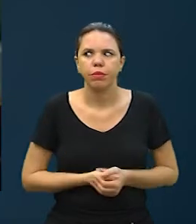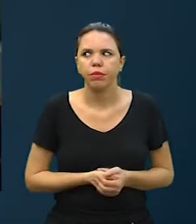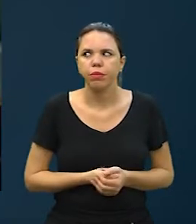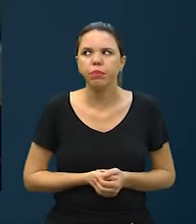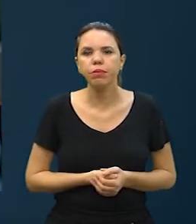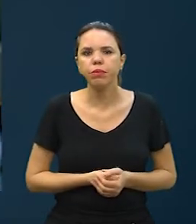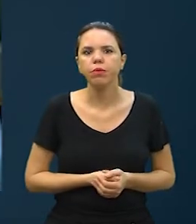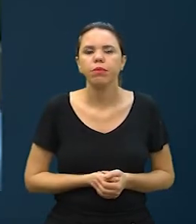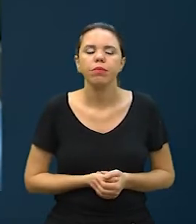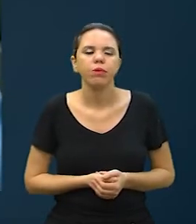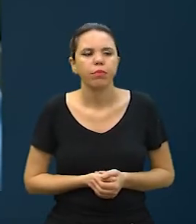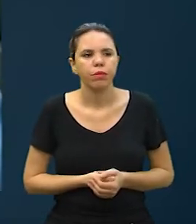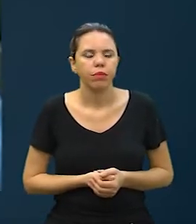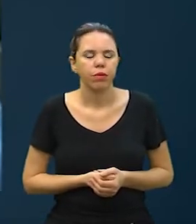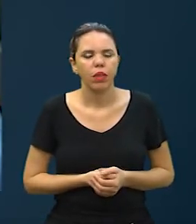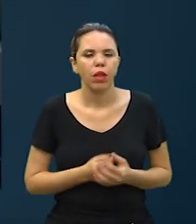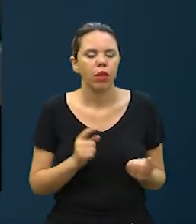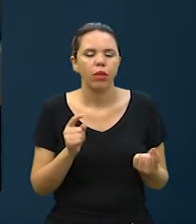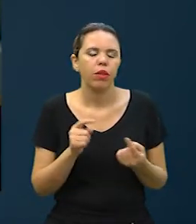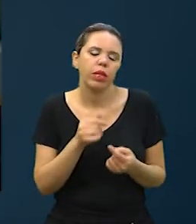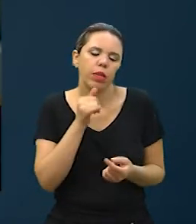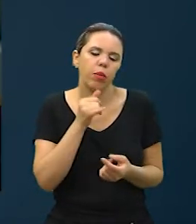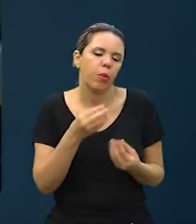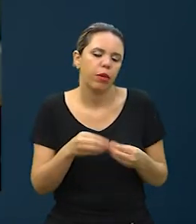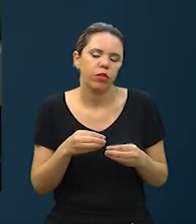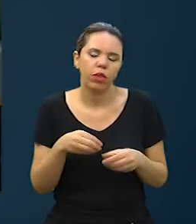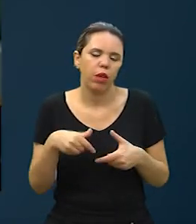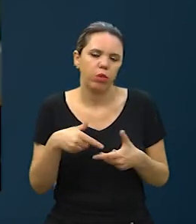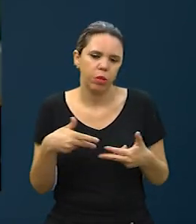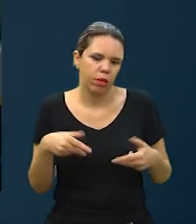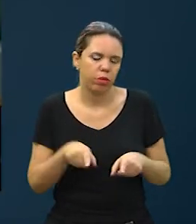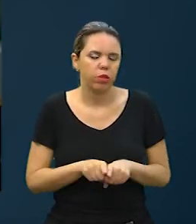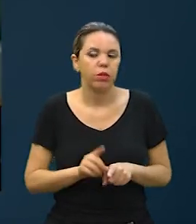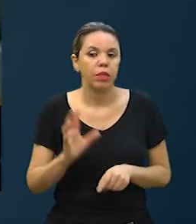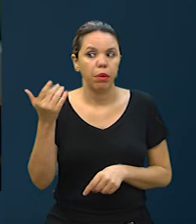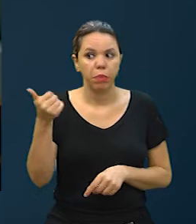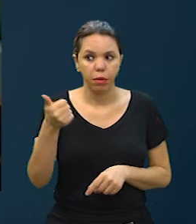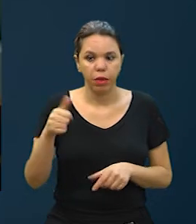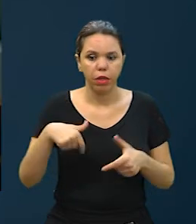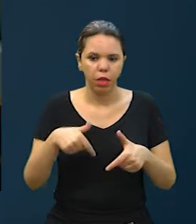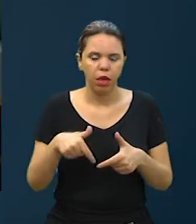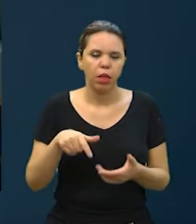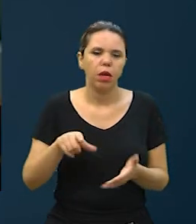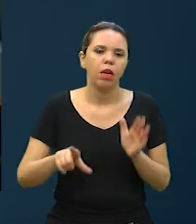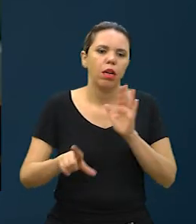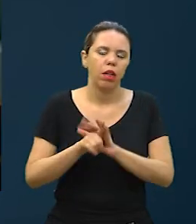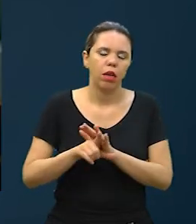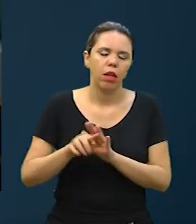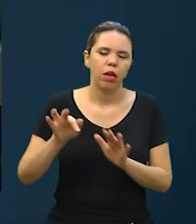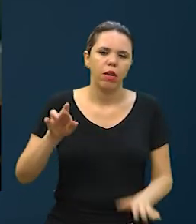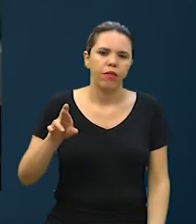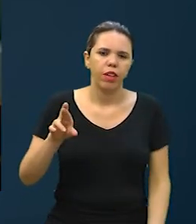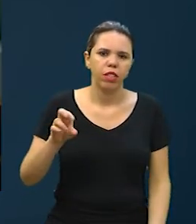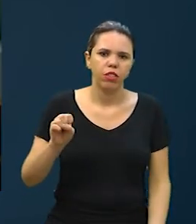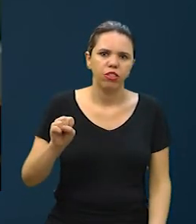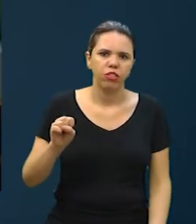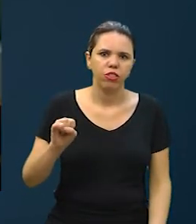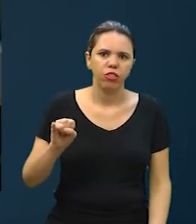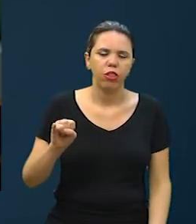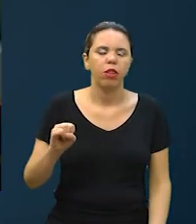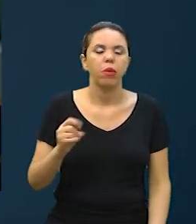pessoas, no sentido trabalhista. Com o surgimento da primeira lei de franchise em